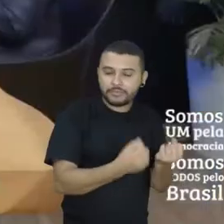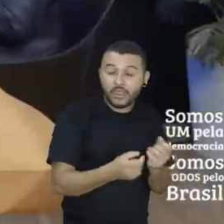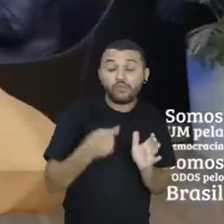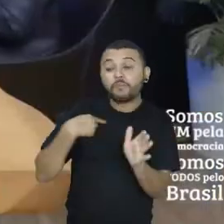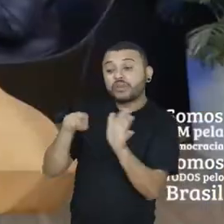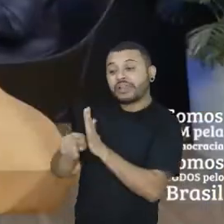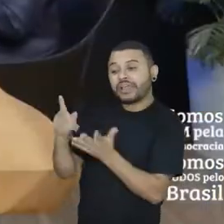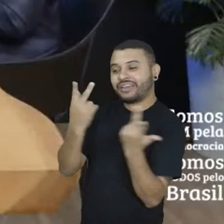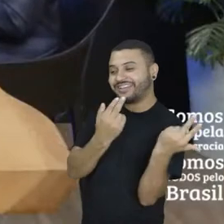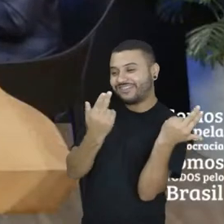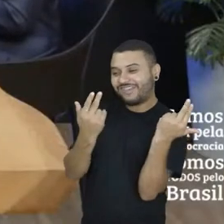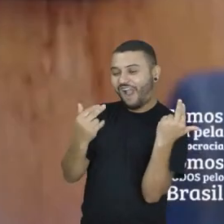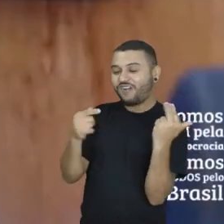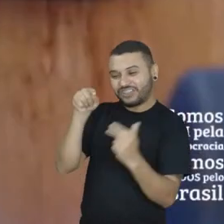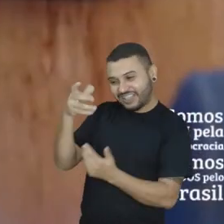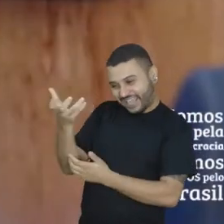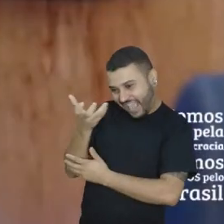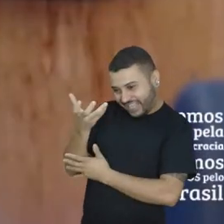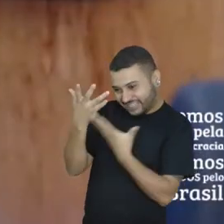aqui.